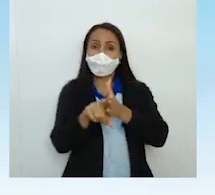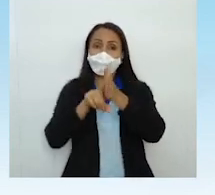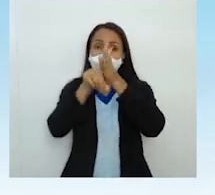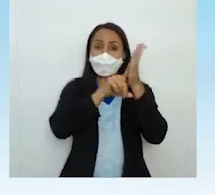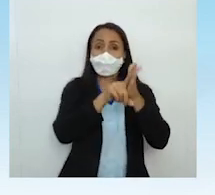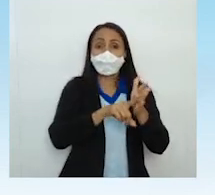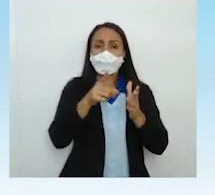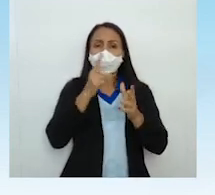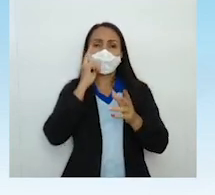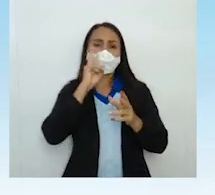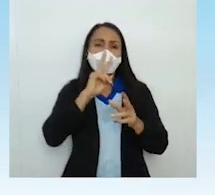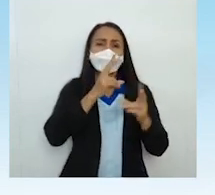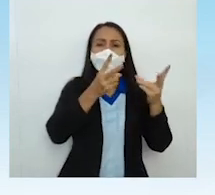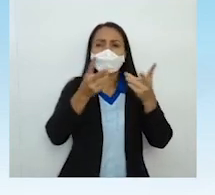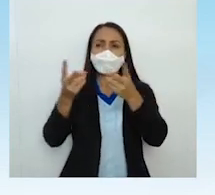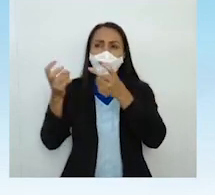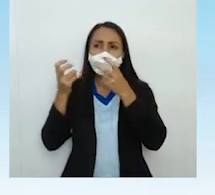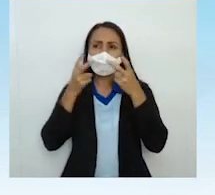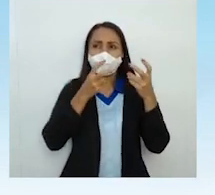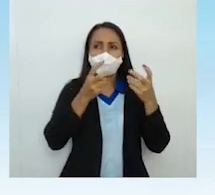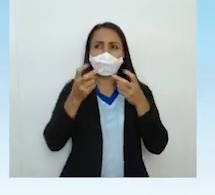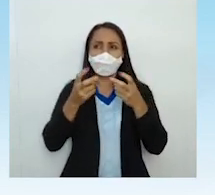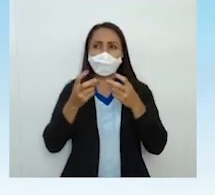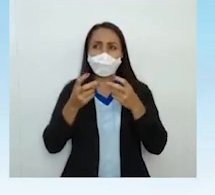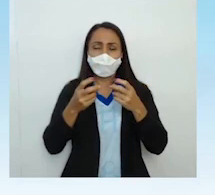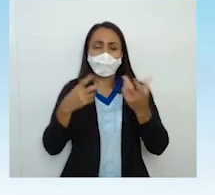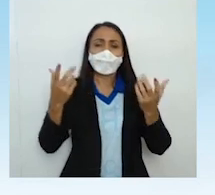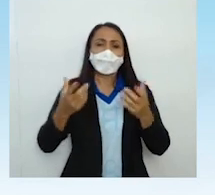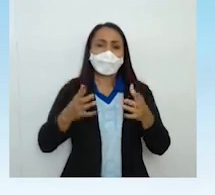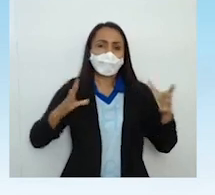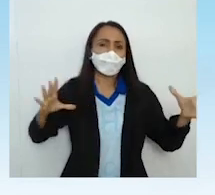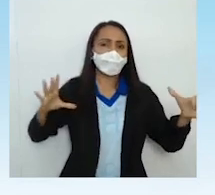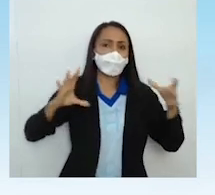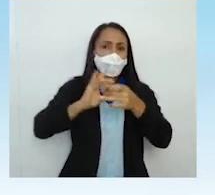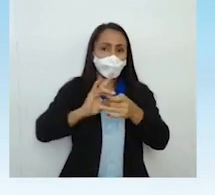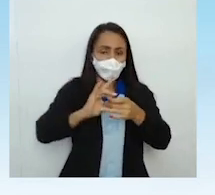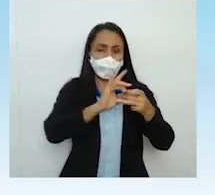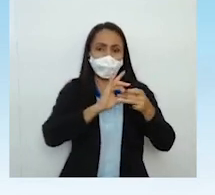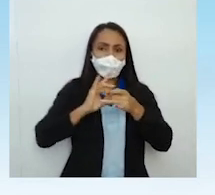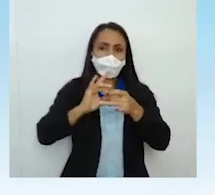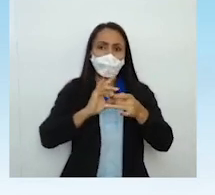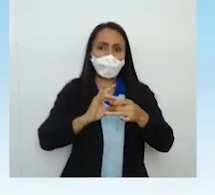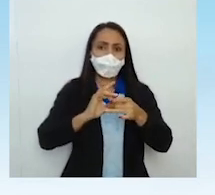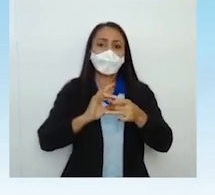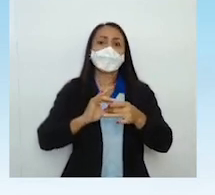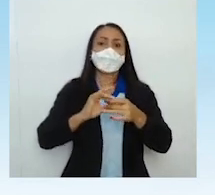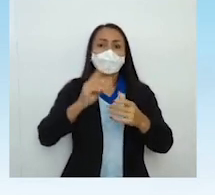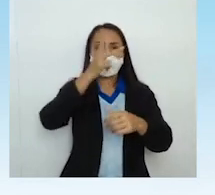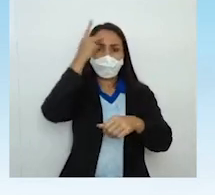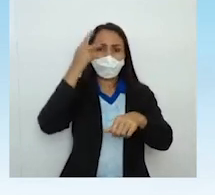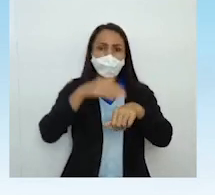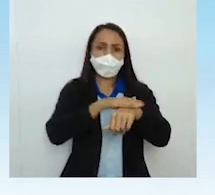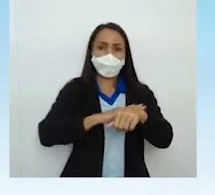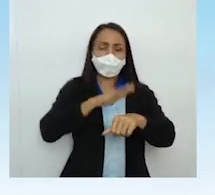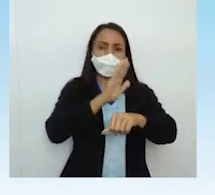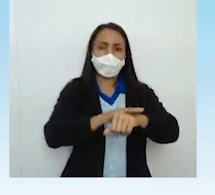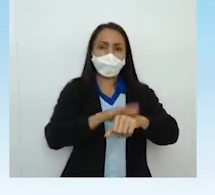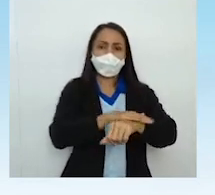você ver as três etnias se unindo pela primeira vez com um objetivo pátria comum, mesmo,